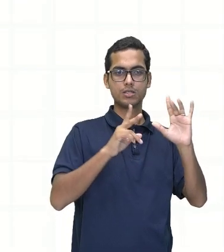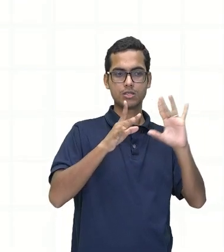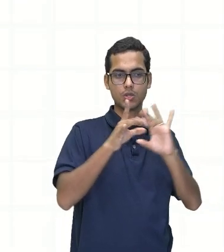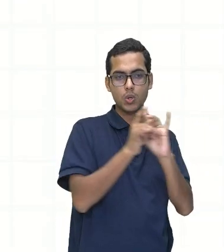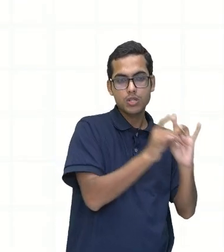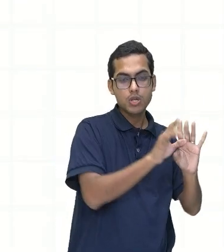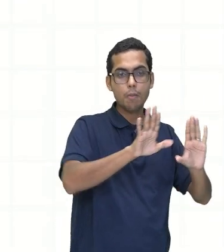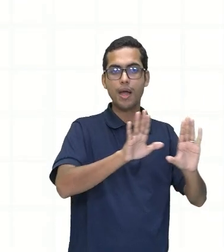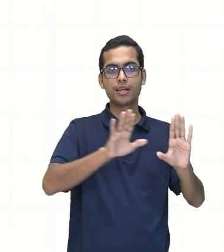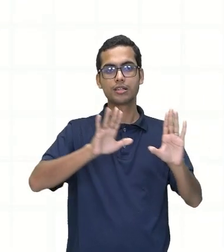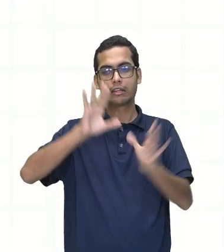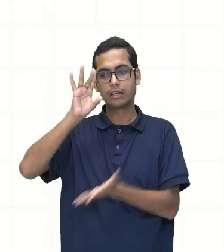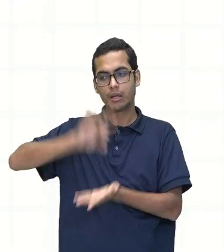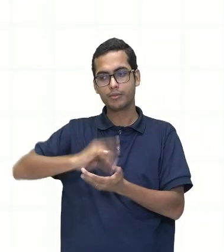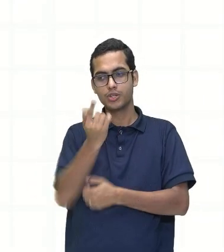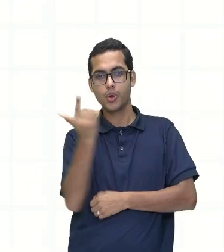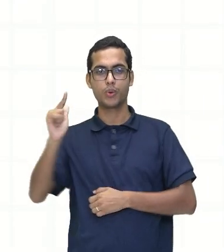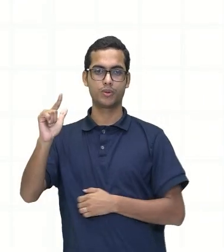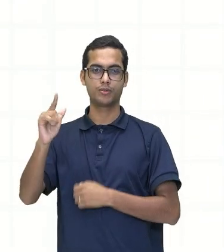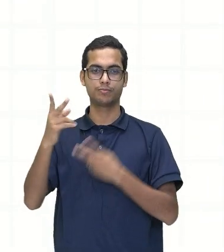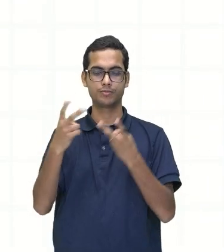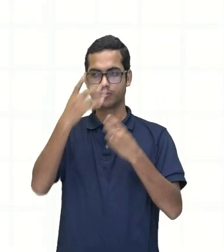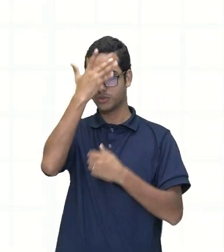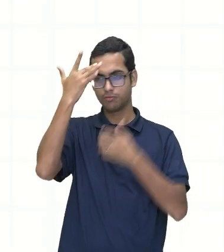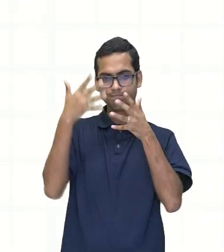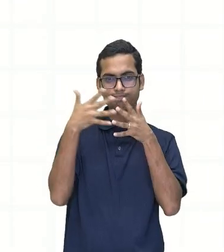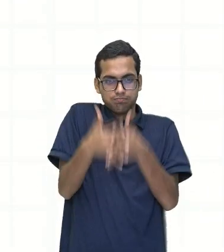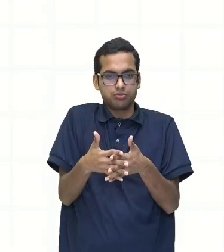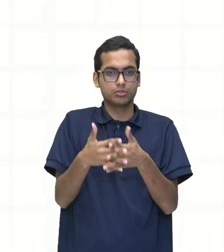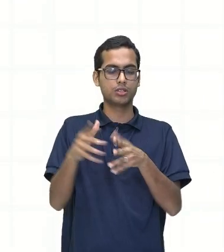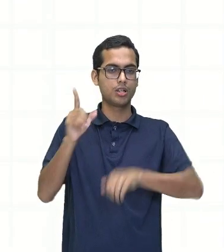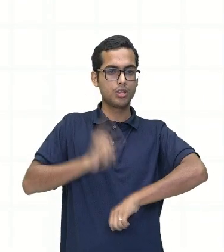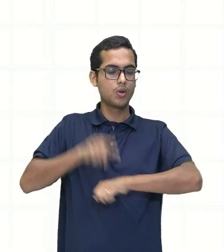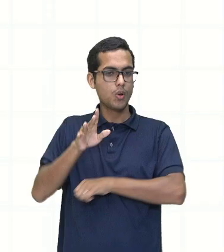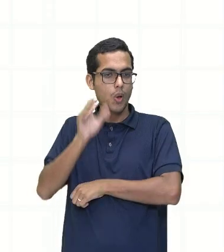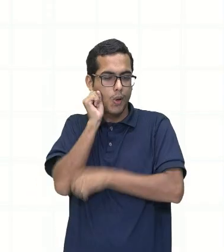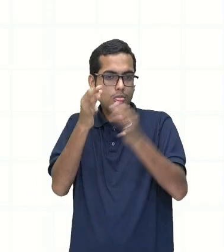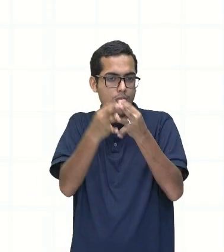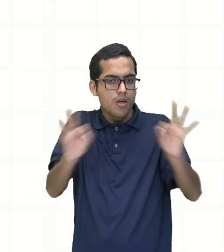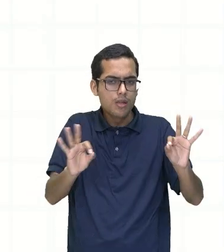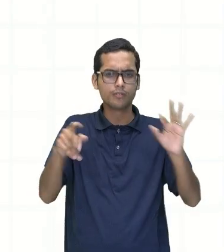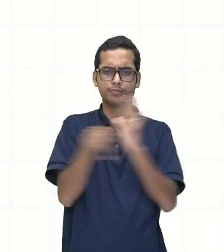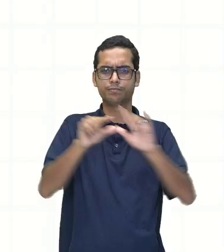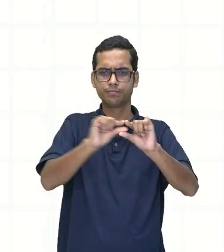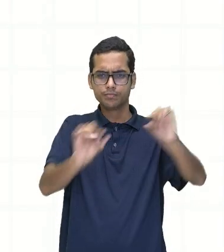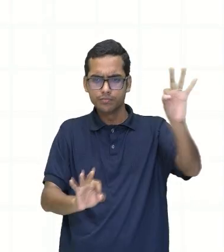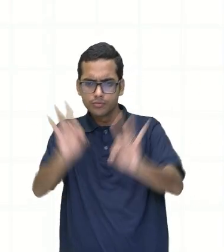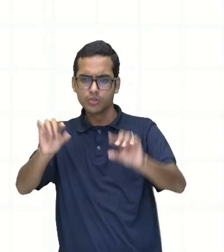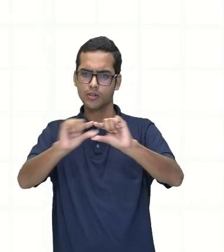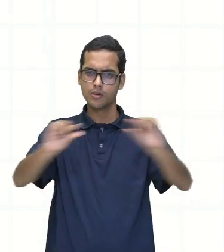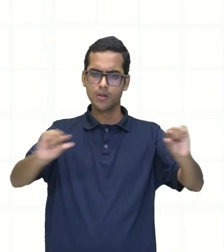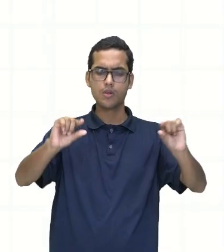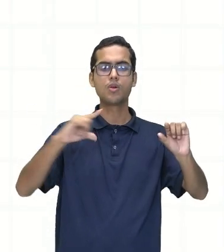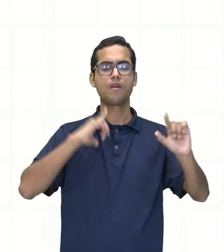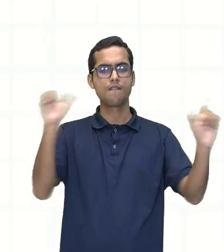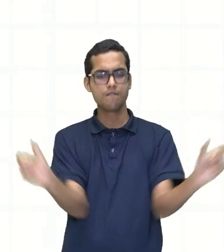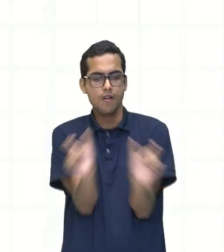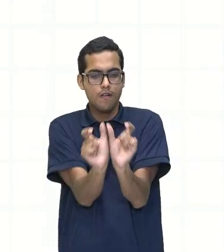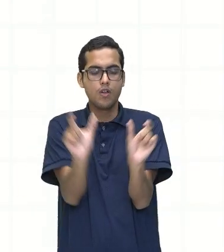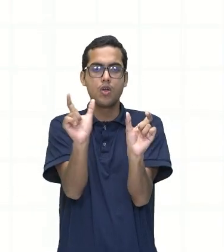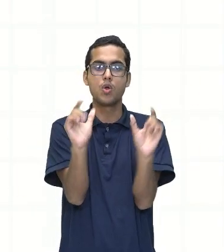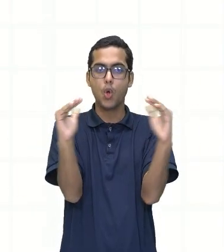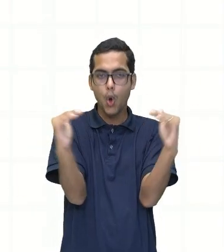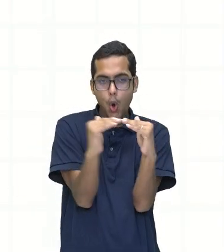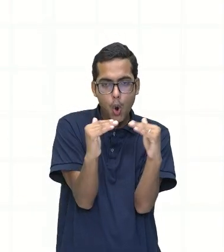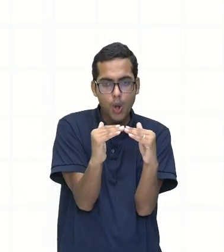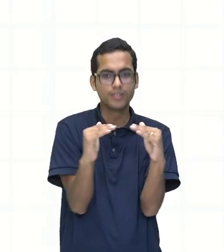uma outra figura de linguagem, porque ele quebra ali a questão da sintaxe, da concordância. Qual é o elemento que tem que